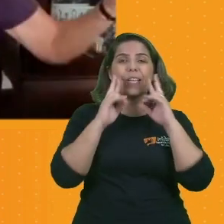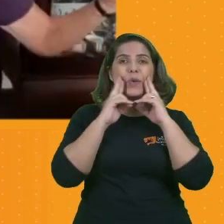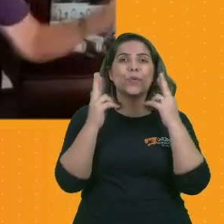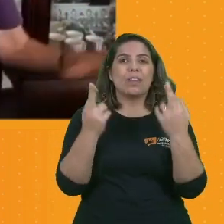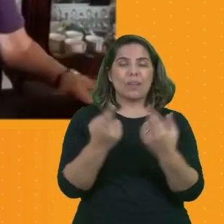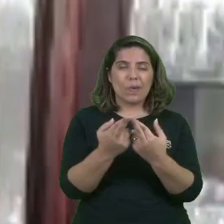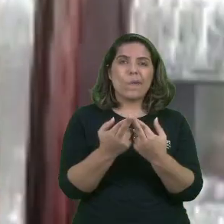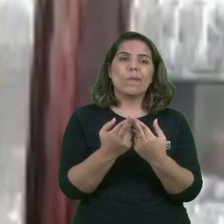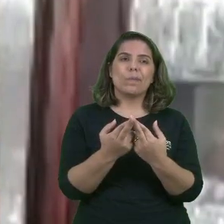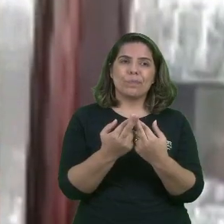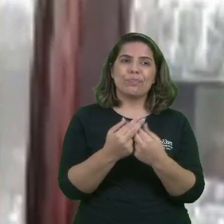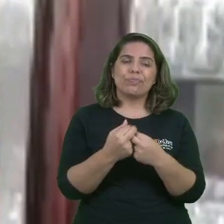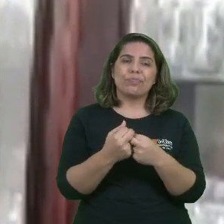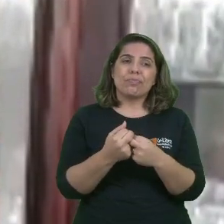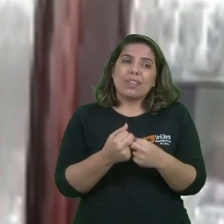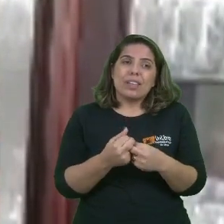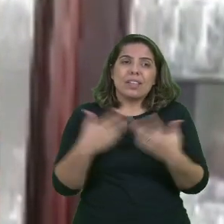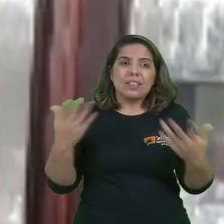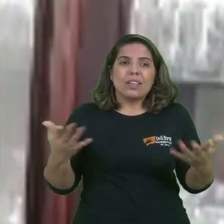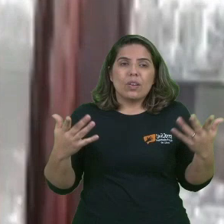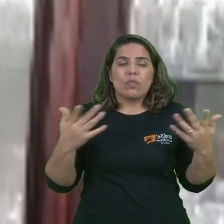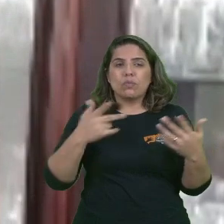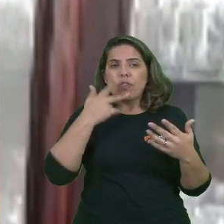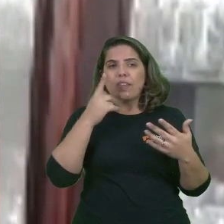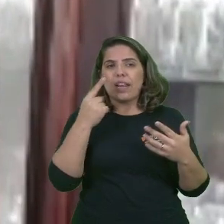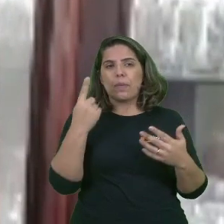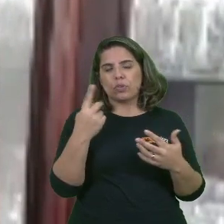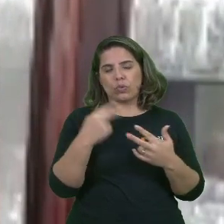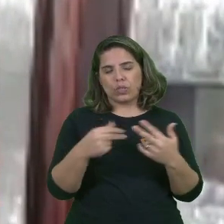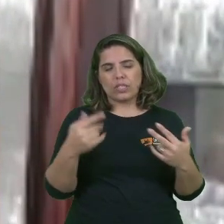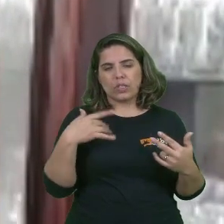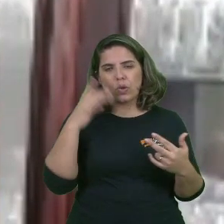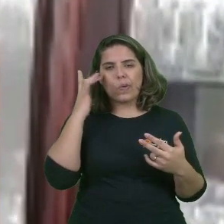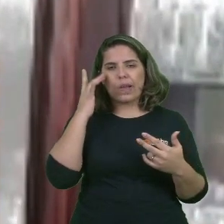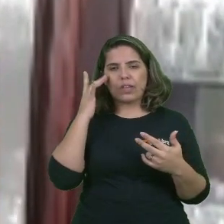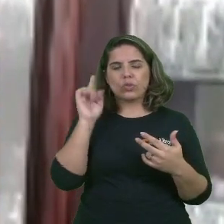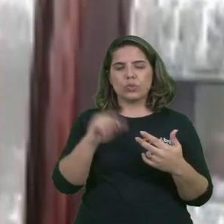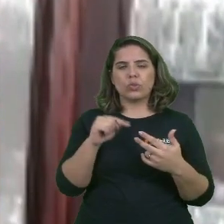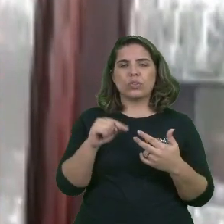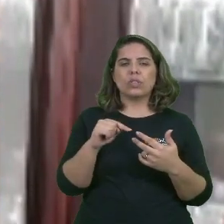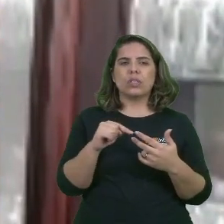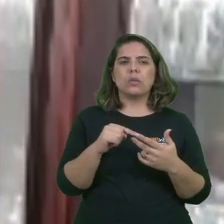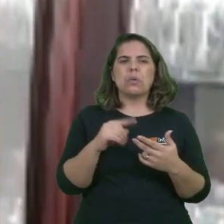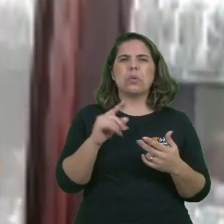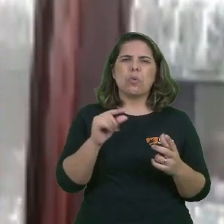reunião então vou caçar o cão dos pontos que eu acho que